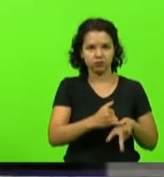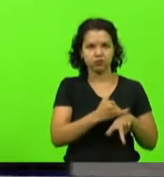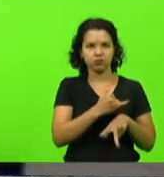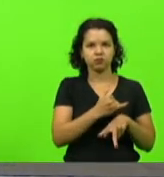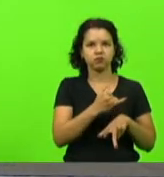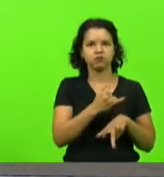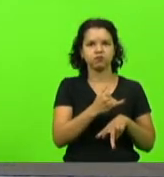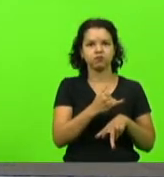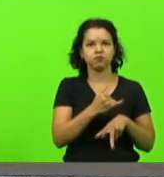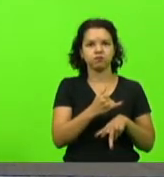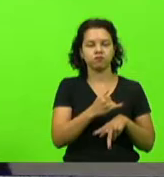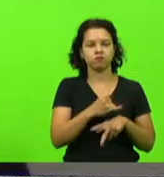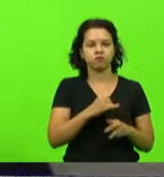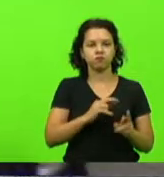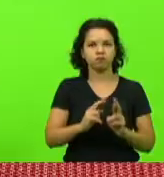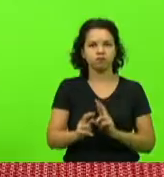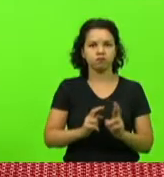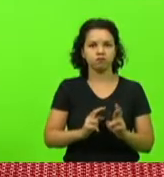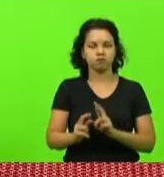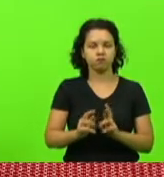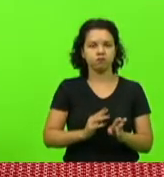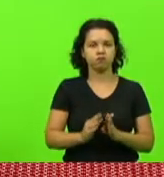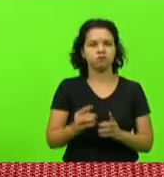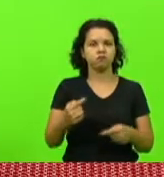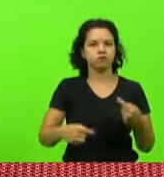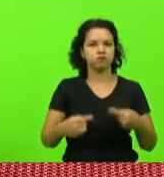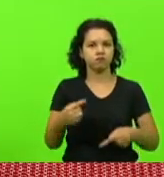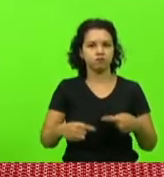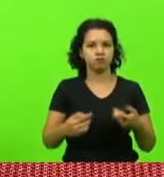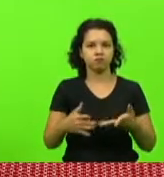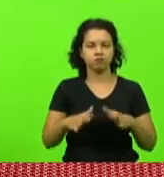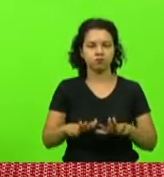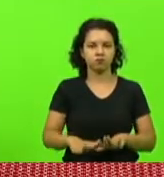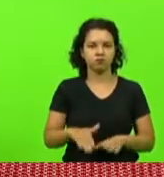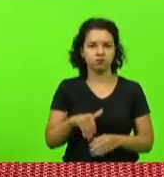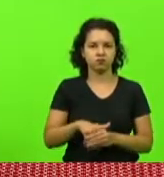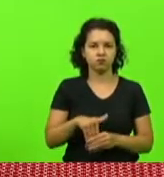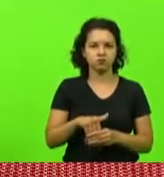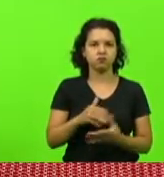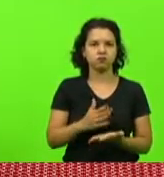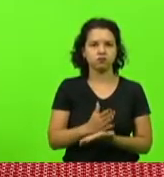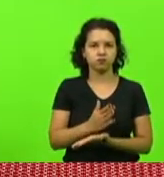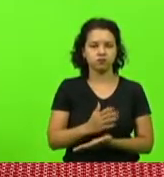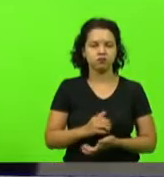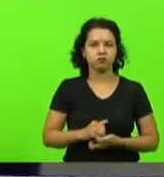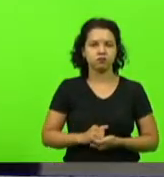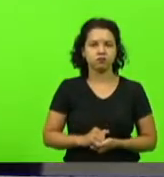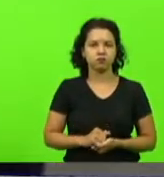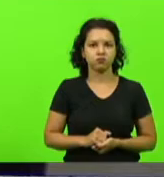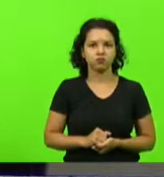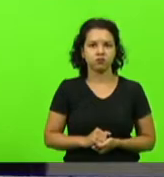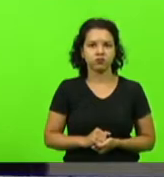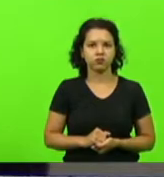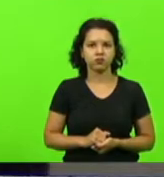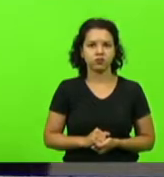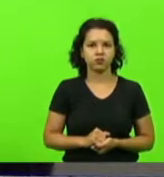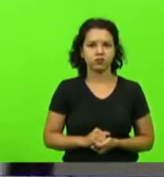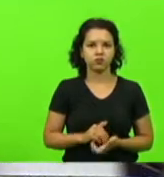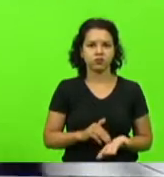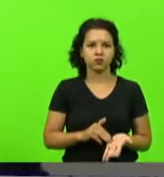trânsito. Em discussão, não havendo quem queira discutir, em votação, está aprovado. Moção